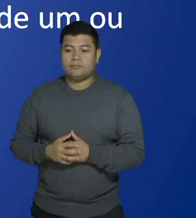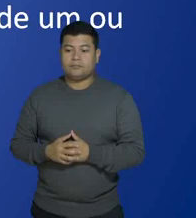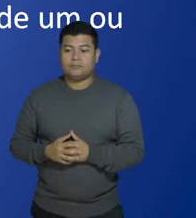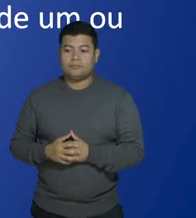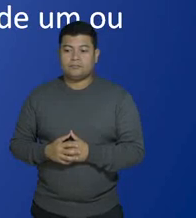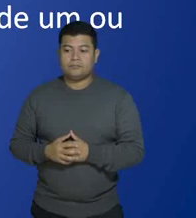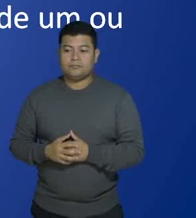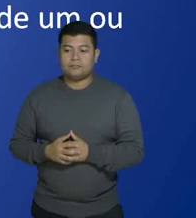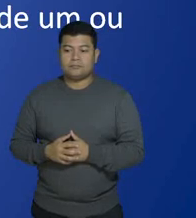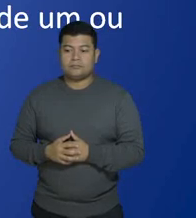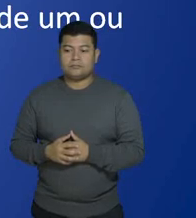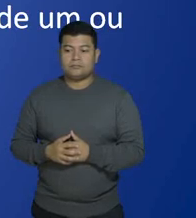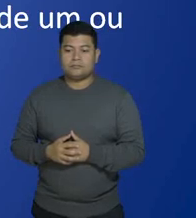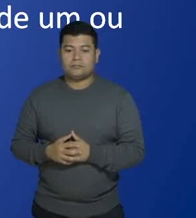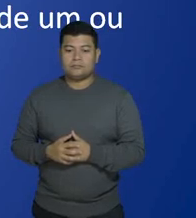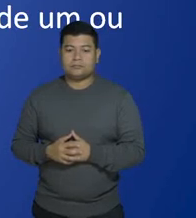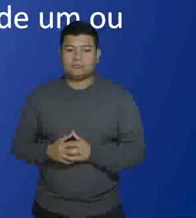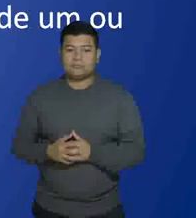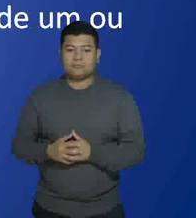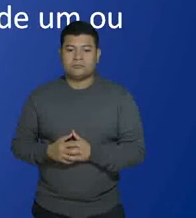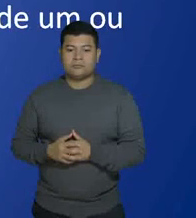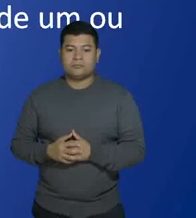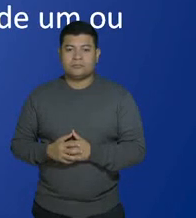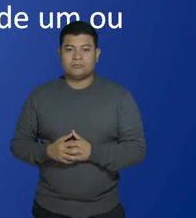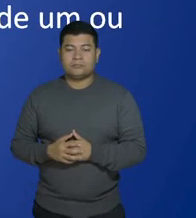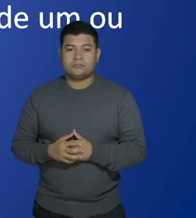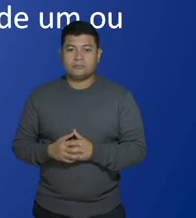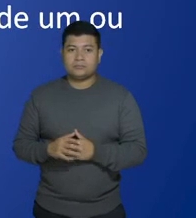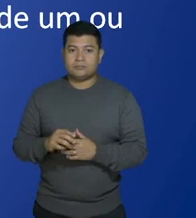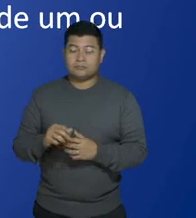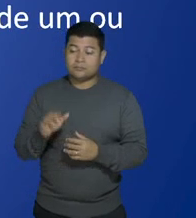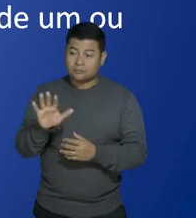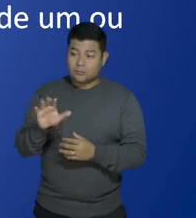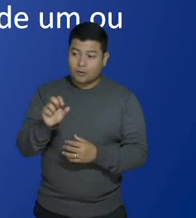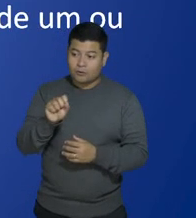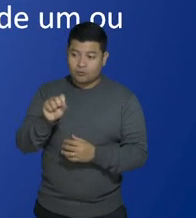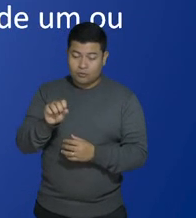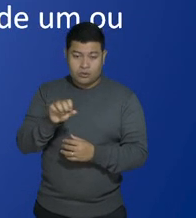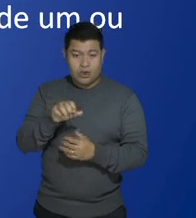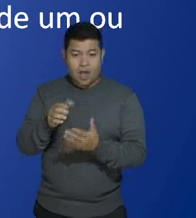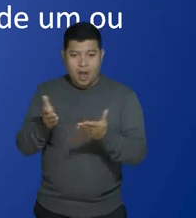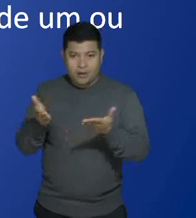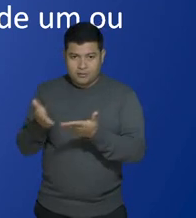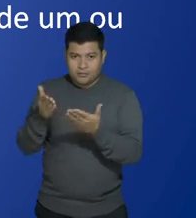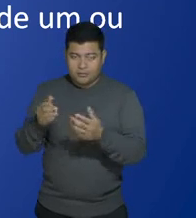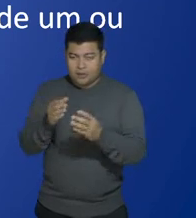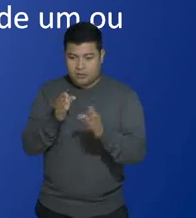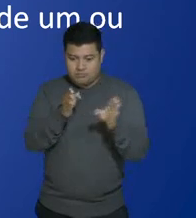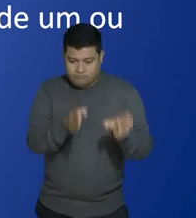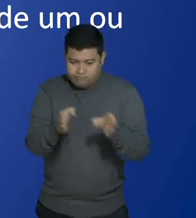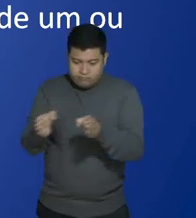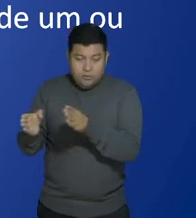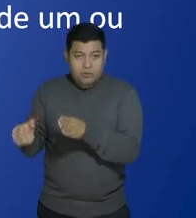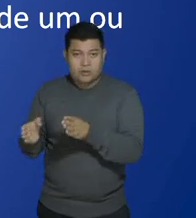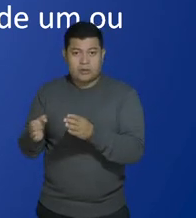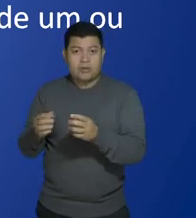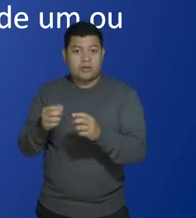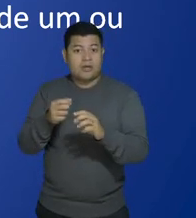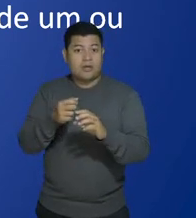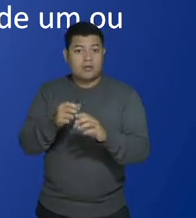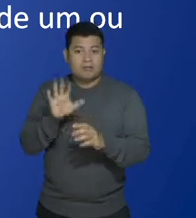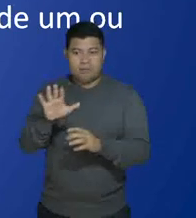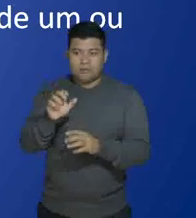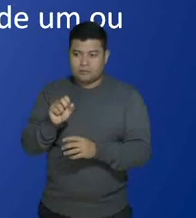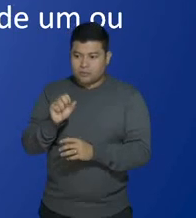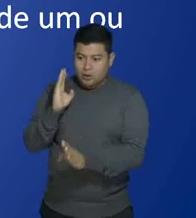Então, isso aí é uma classificação. Para fazer o diagnóstico, tem que ter dois. Para fazer o diagnóstico desse